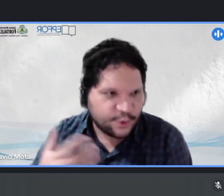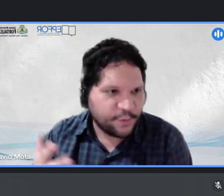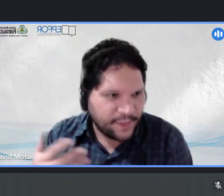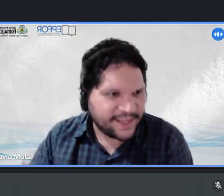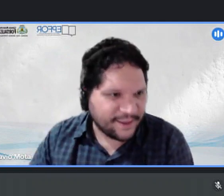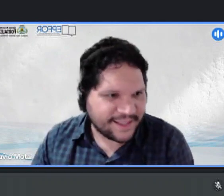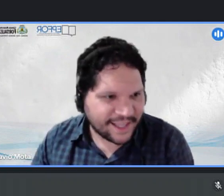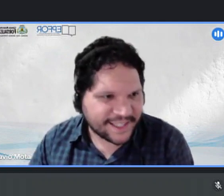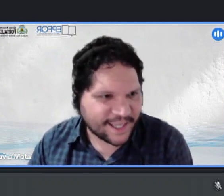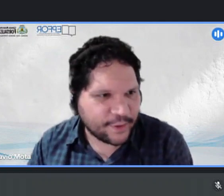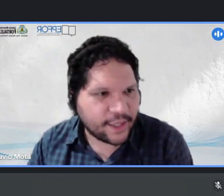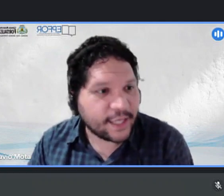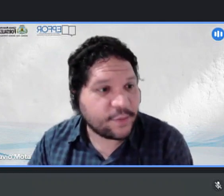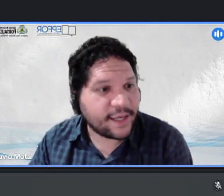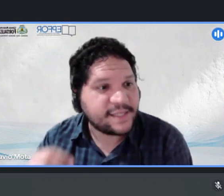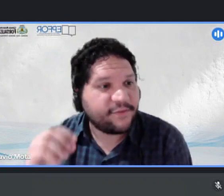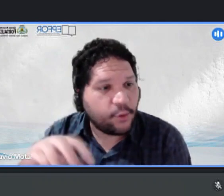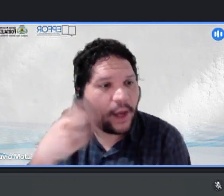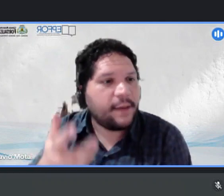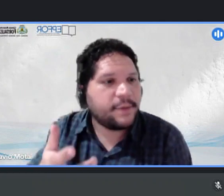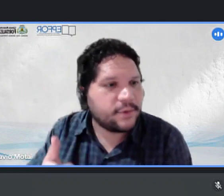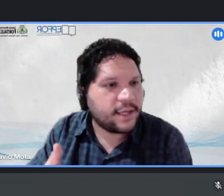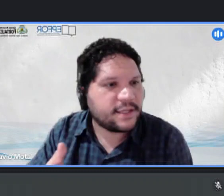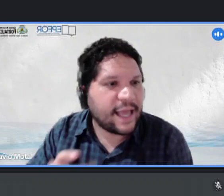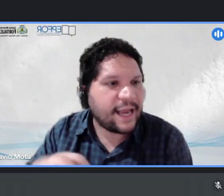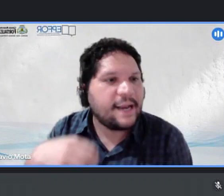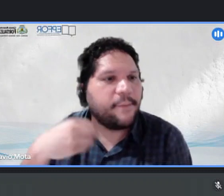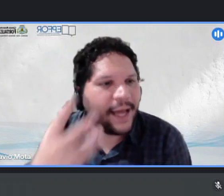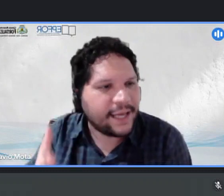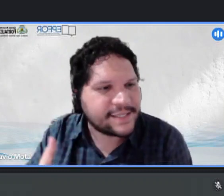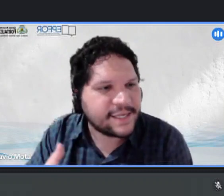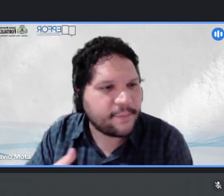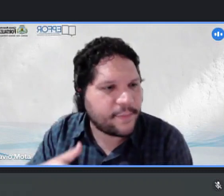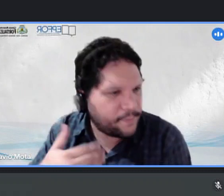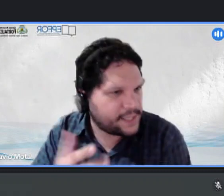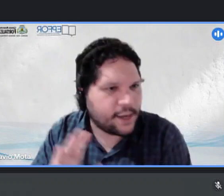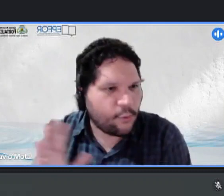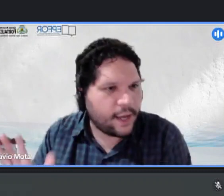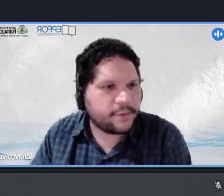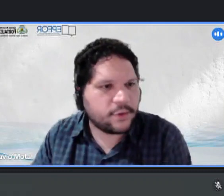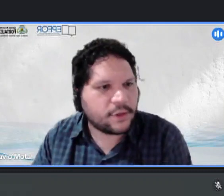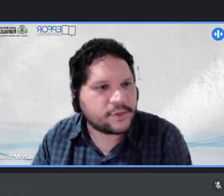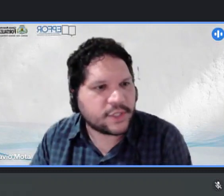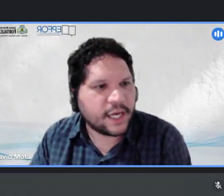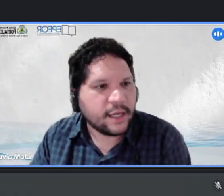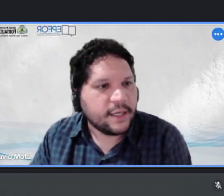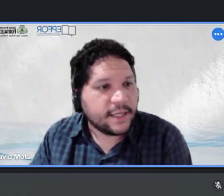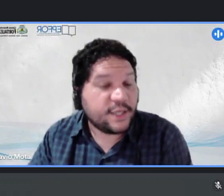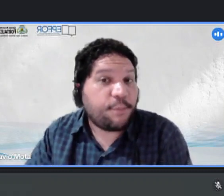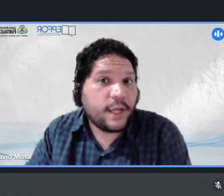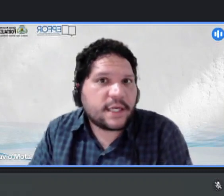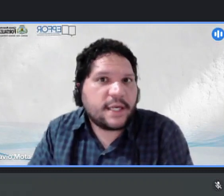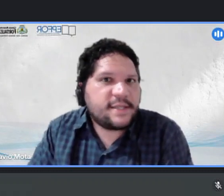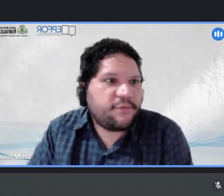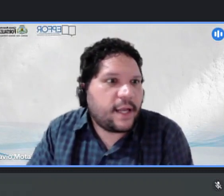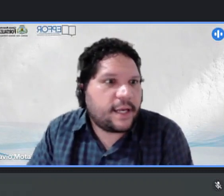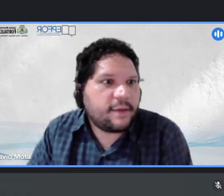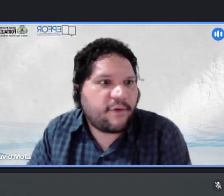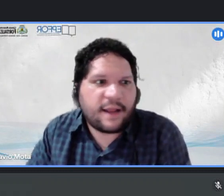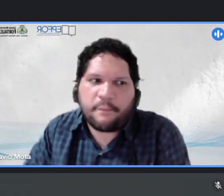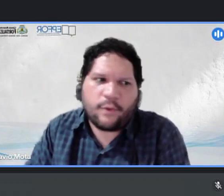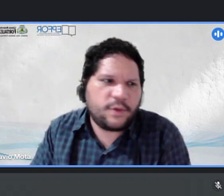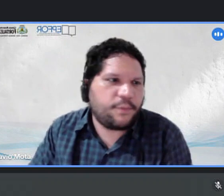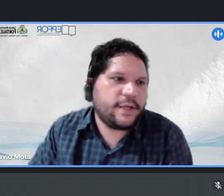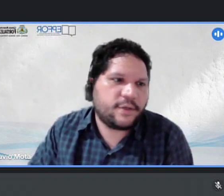De fato, ultimamente tem estado muito quente, mas assim, vira um hábito, né? Reclamar, assim, parece que é um hábito nosso já. Isso. E de política nem se fala,